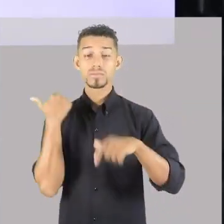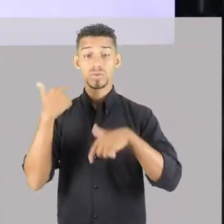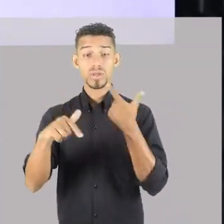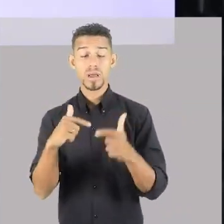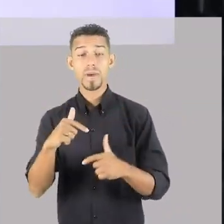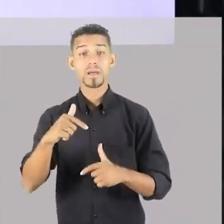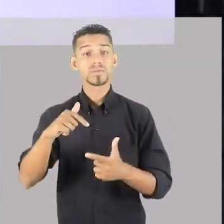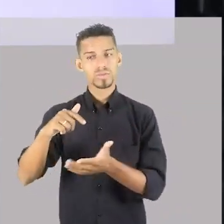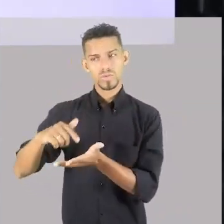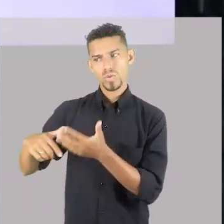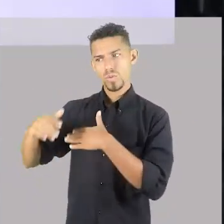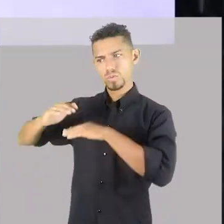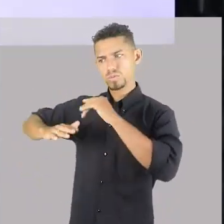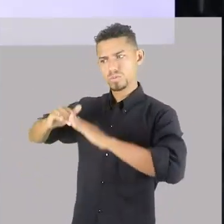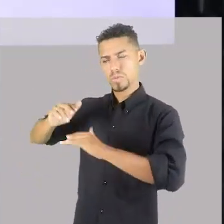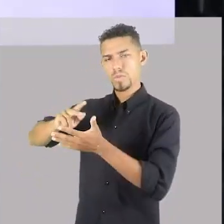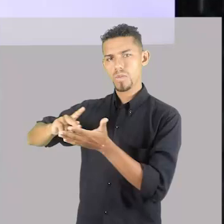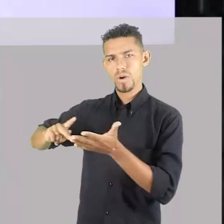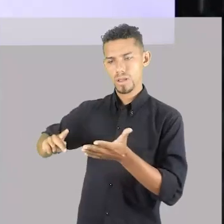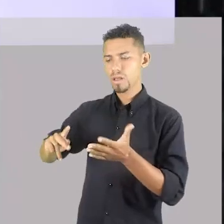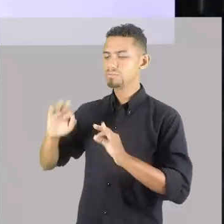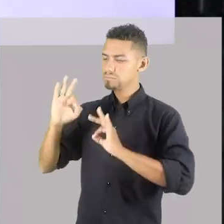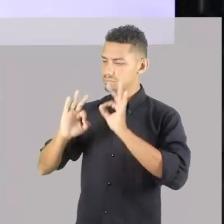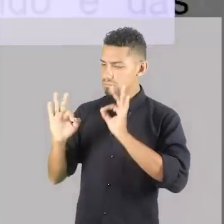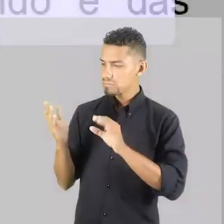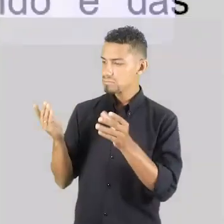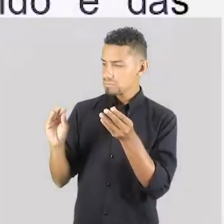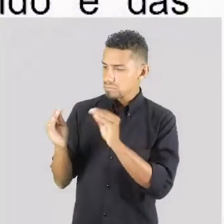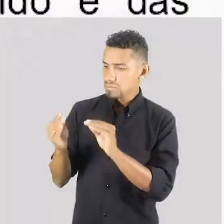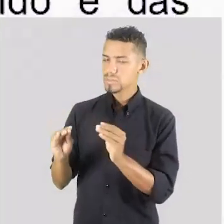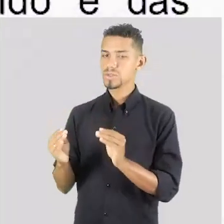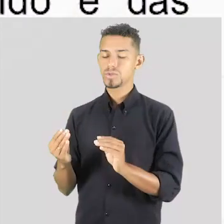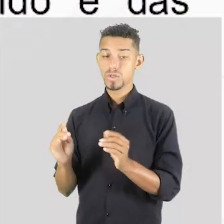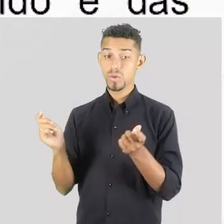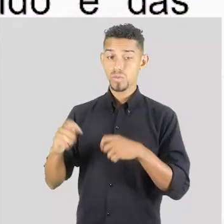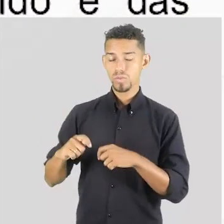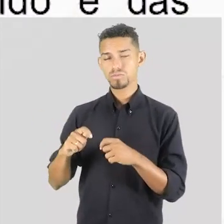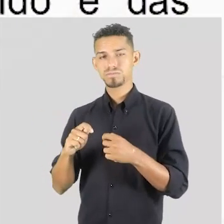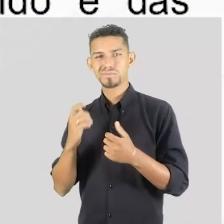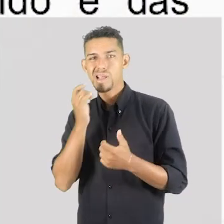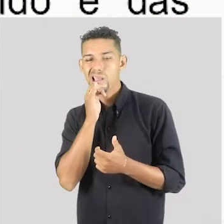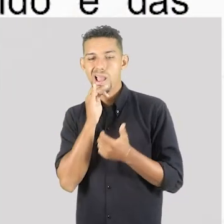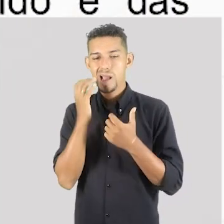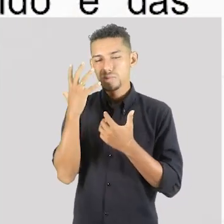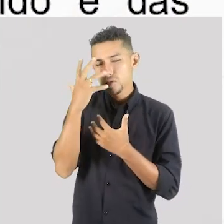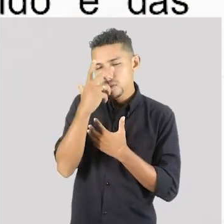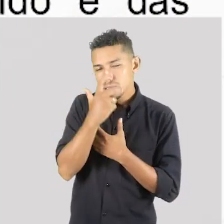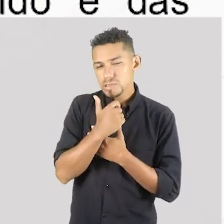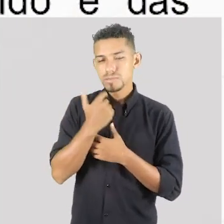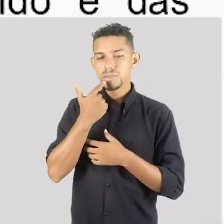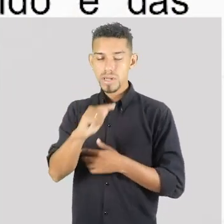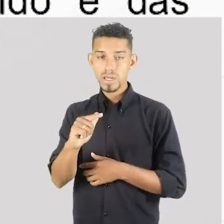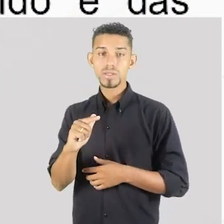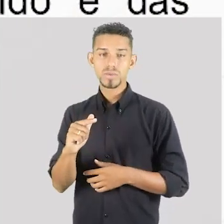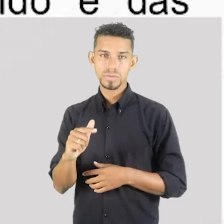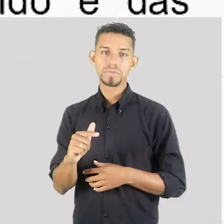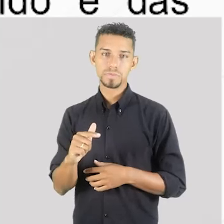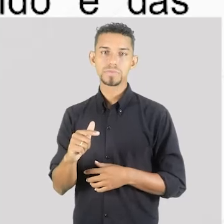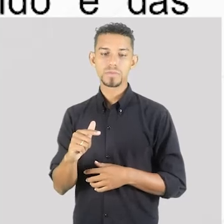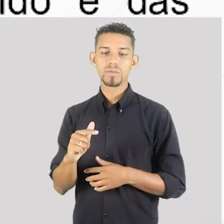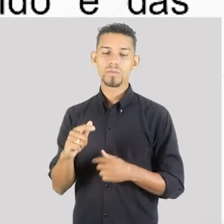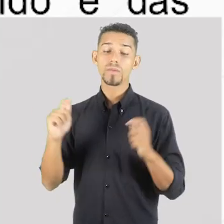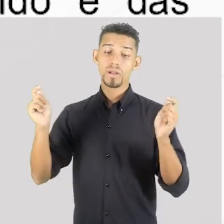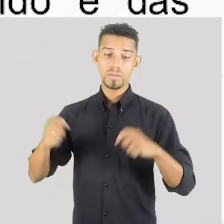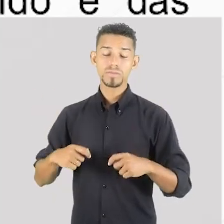do poeta. O poeta faz exatamente isso. Ele dá um contorno estético para a língua. Então, aí você